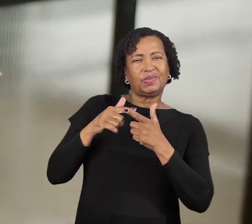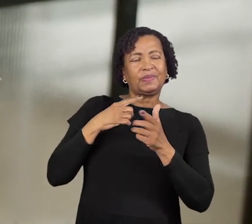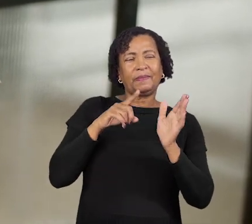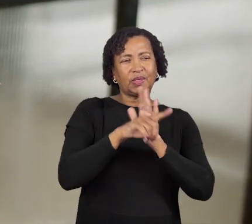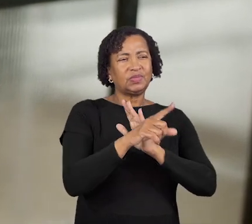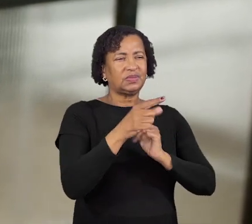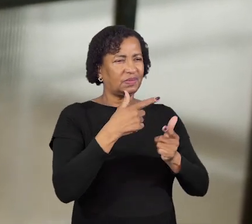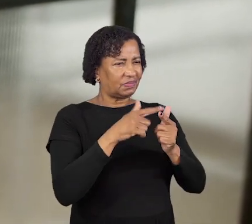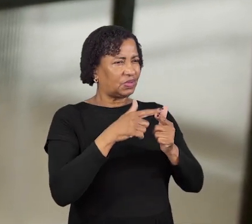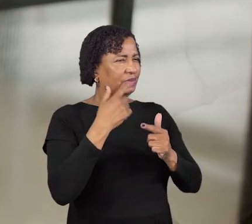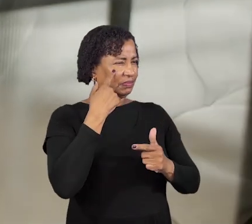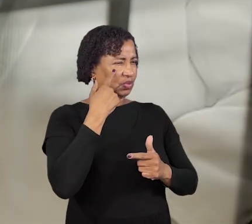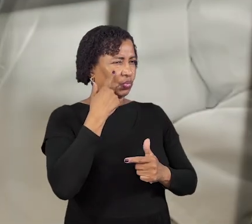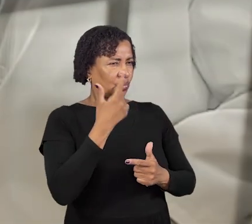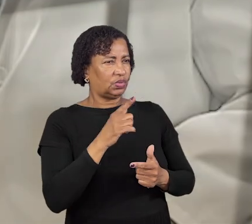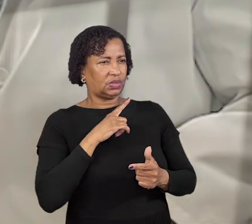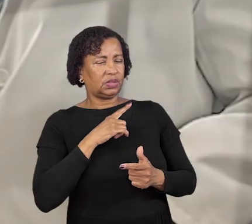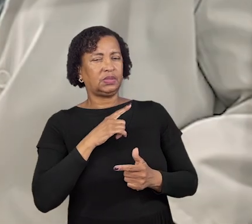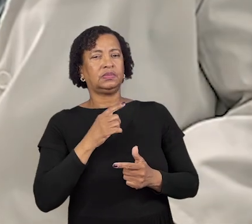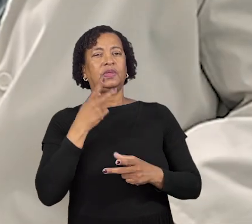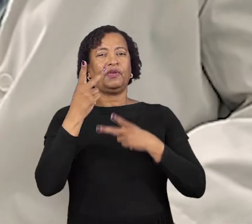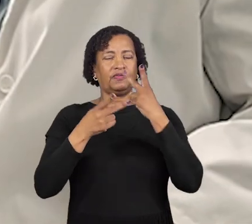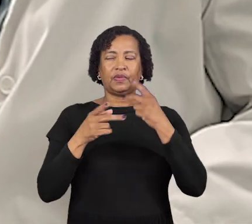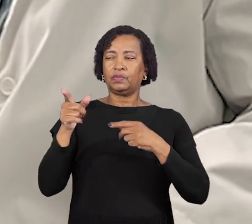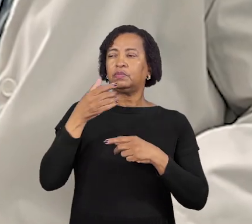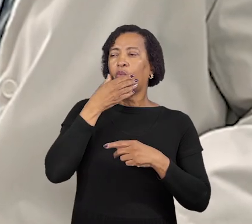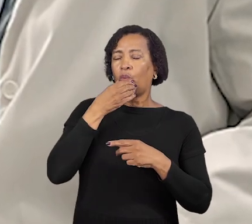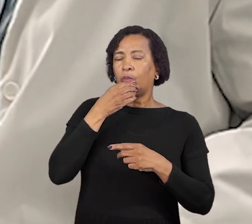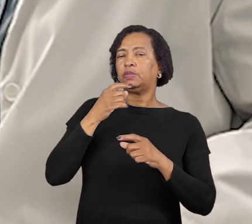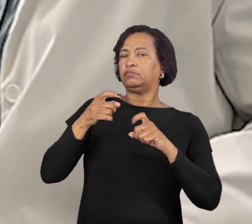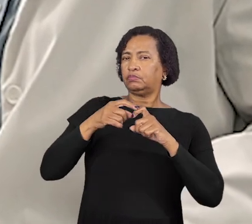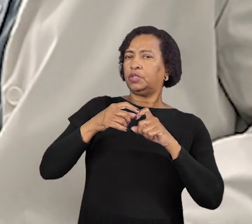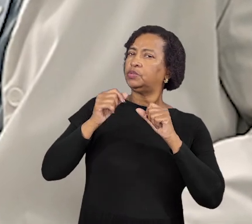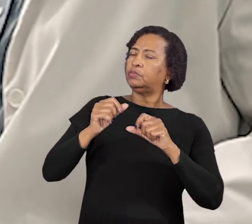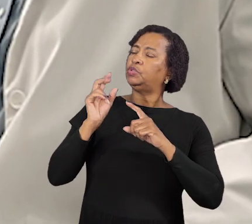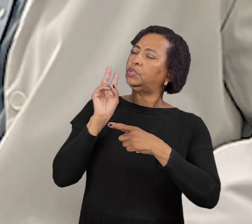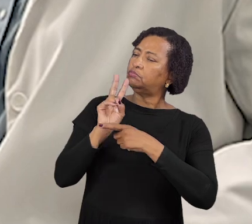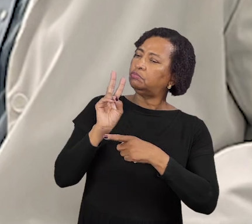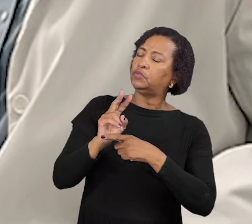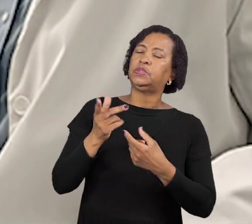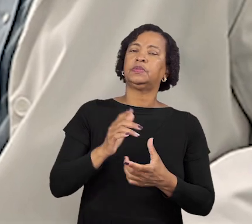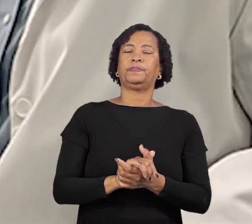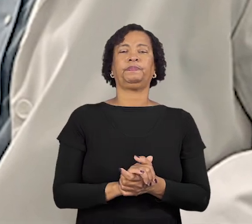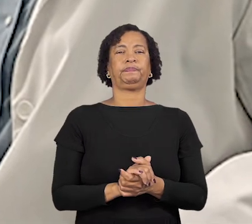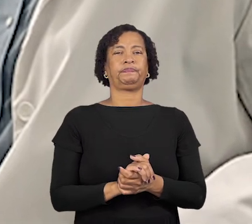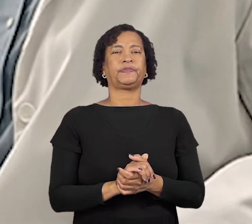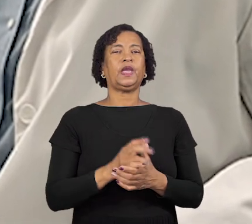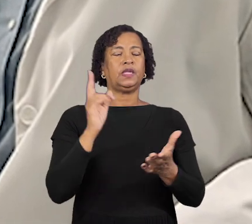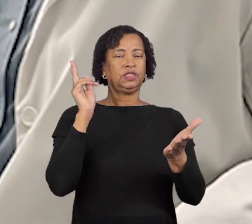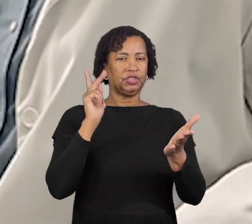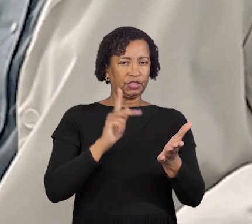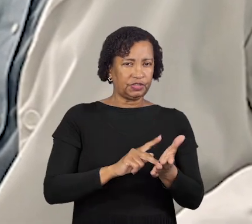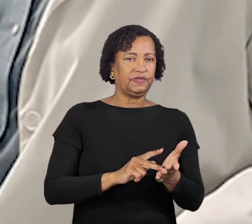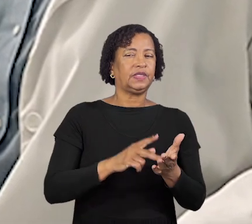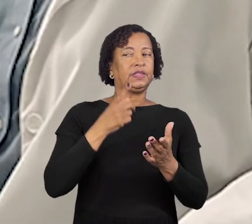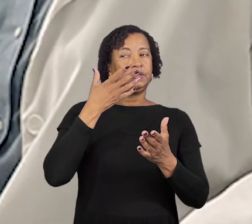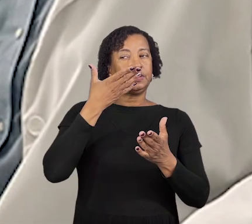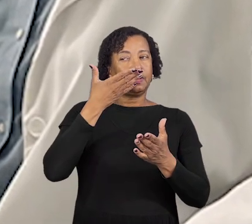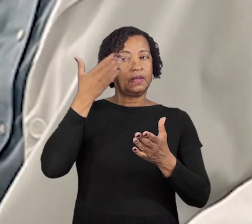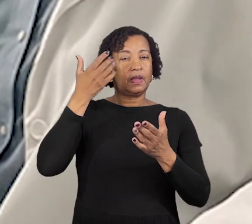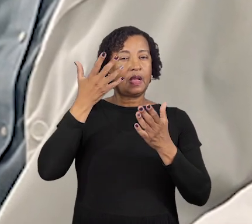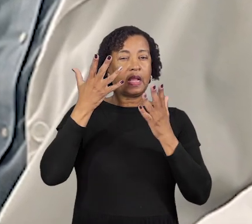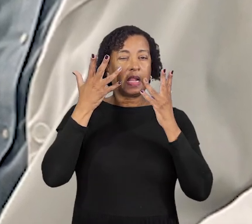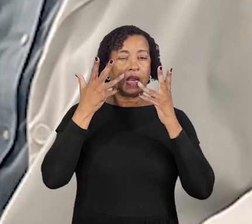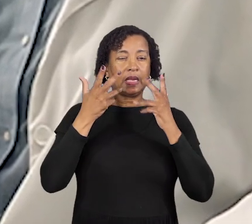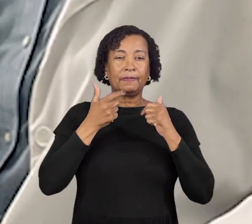estava com algum problema no olho e disse que o oculista poderia cuidar daquilo. E ele realmente tirou o